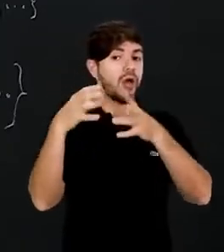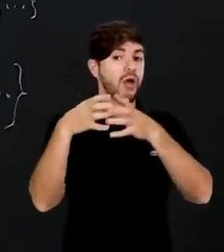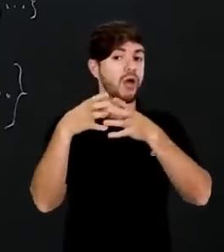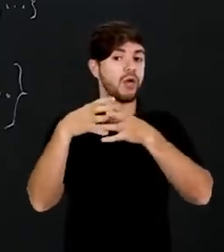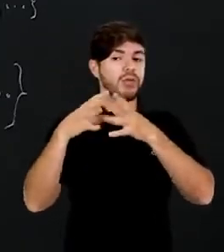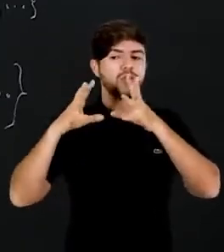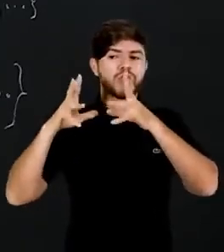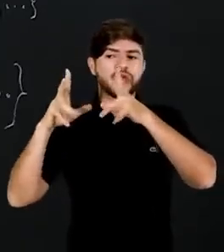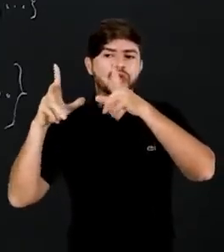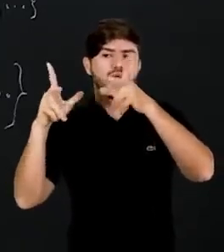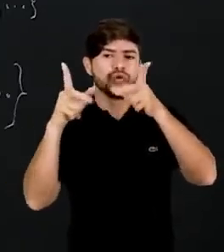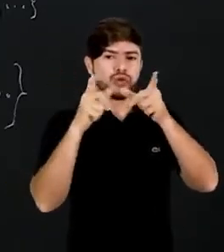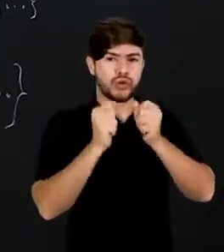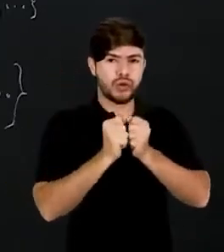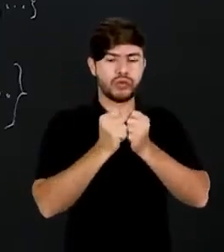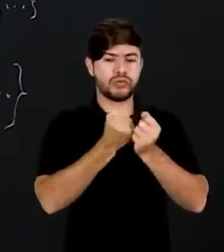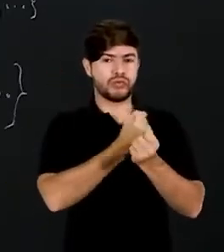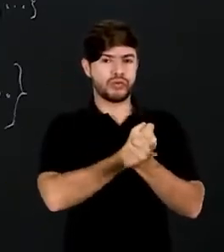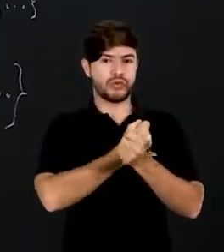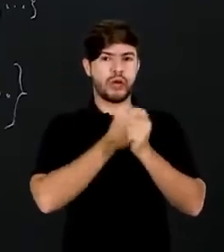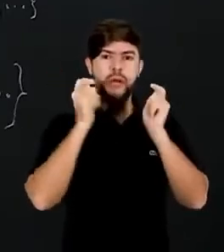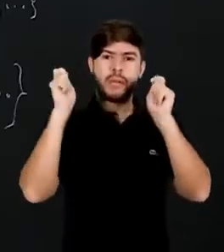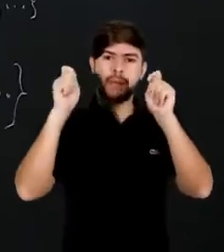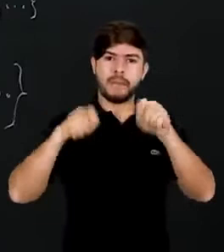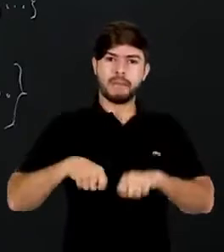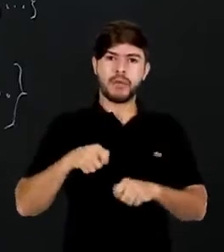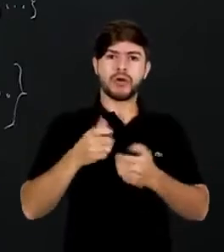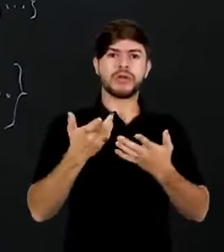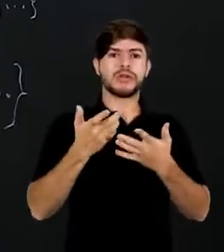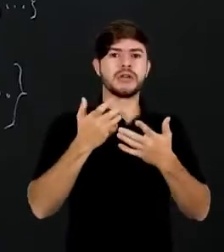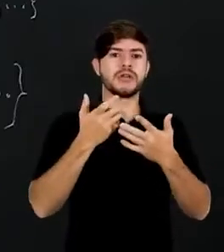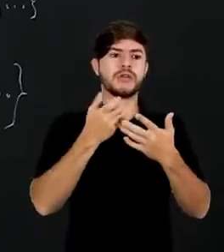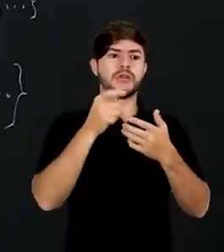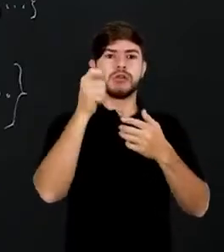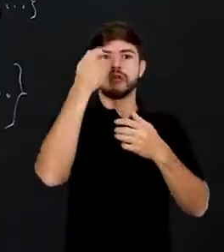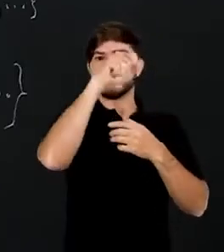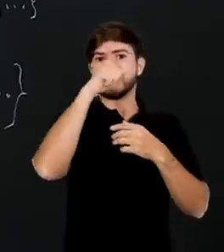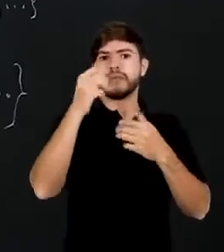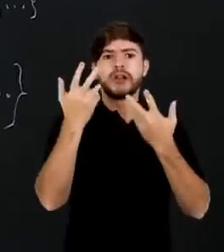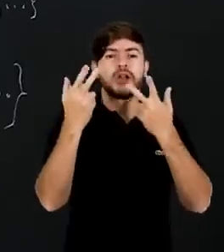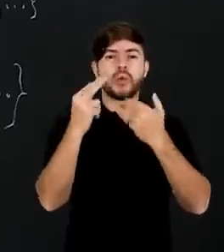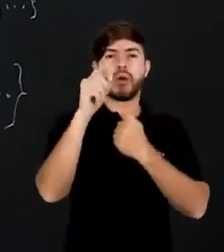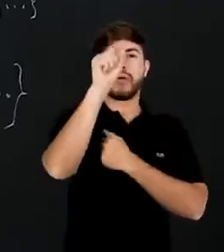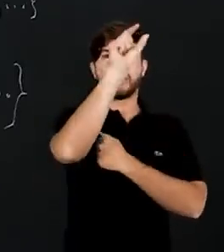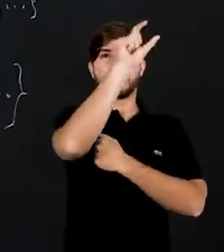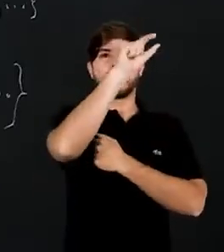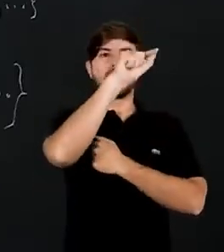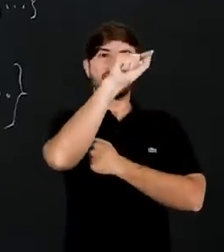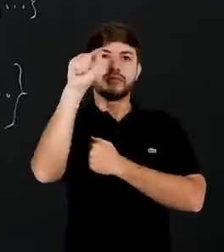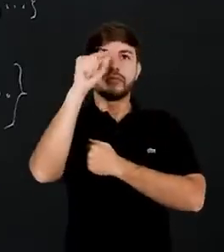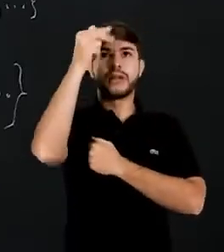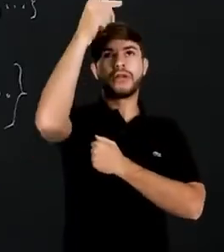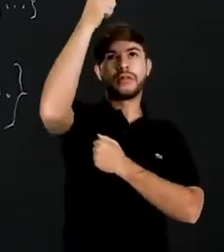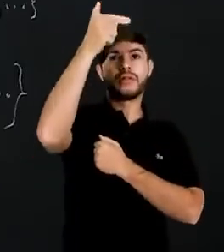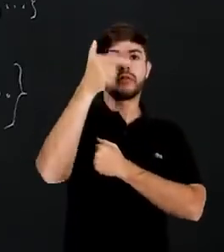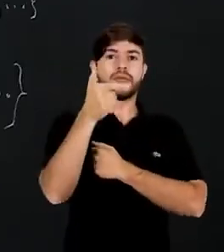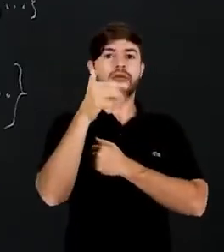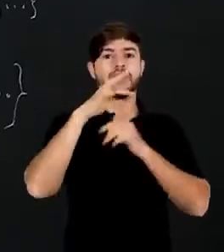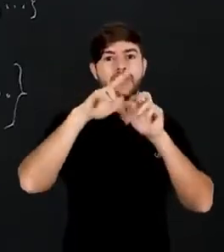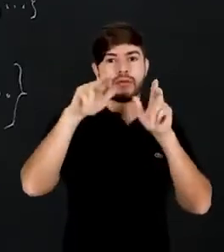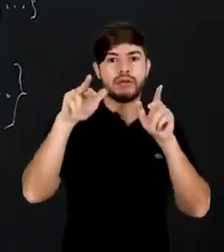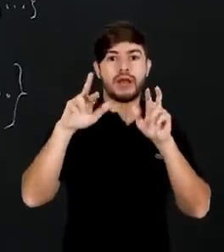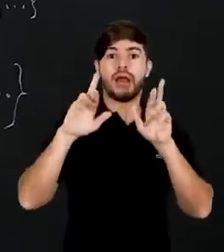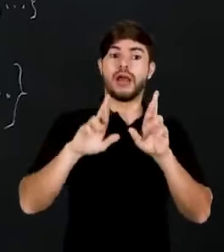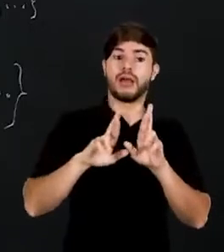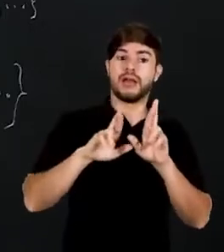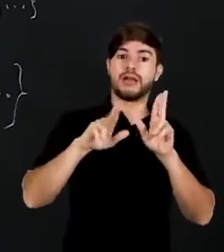de todos os números que podem ser escritos em forma de fração, logo então, os irracionais já é o